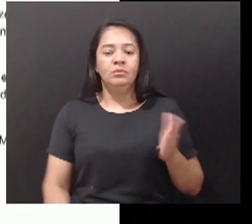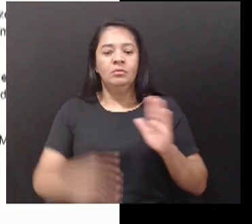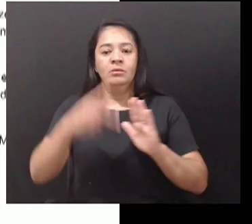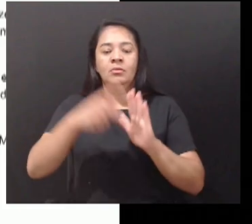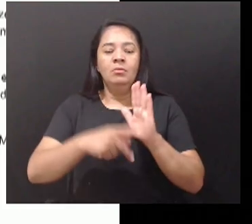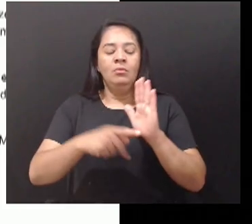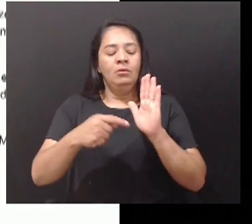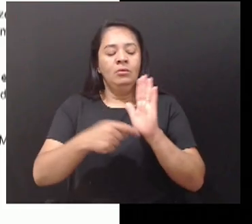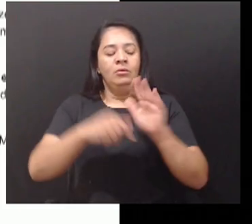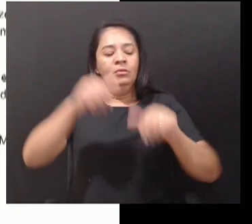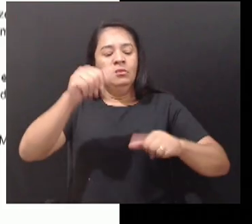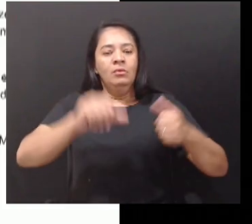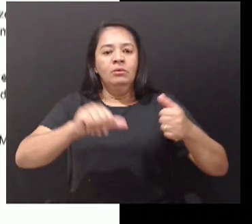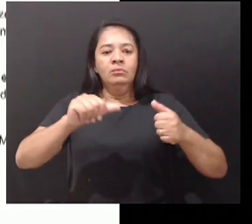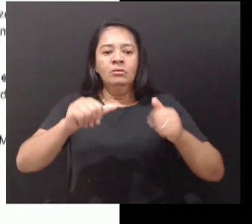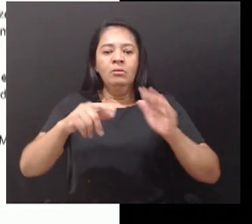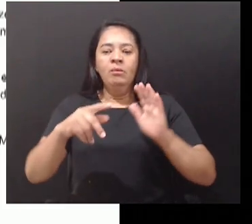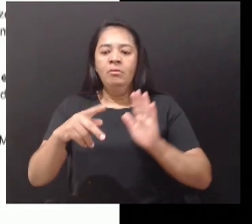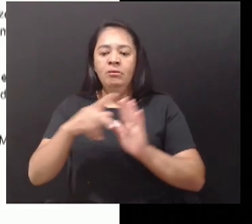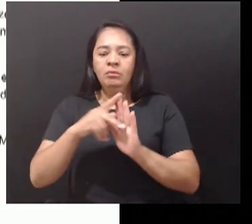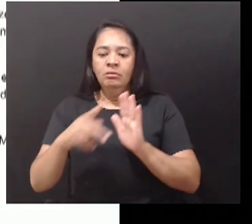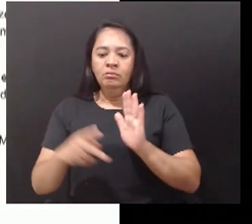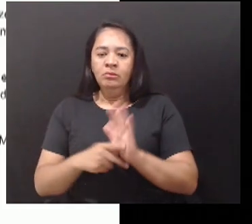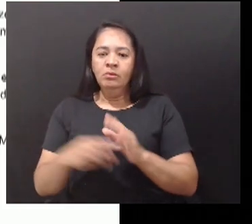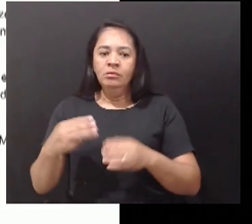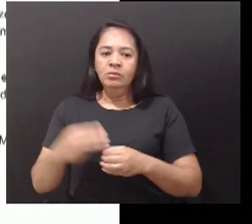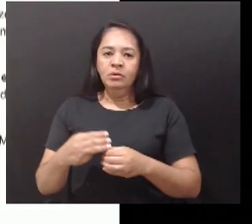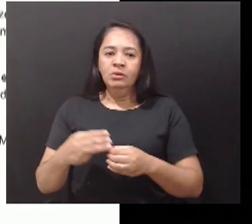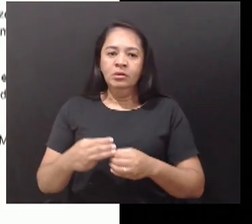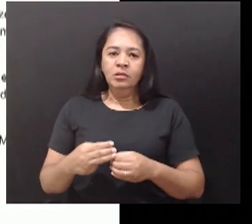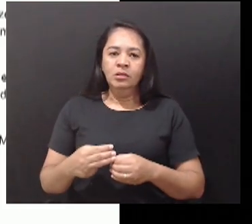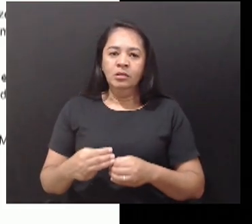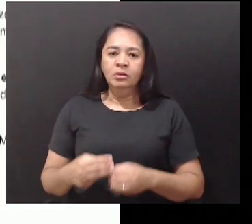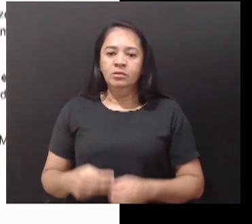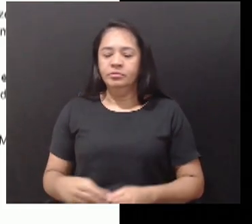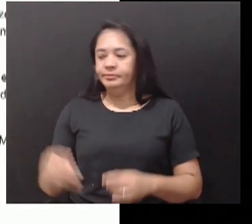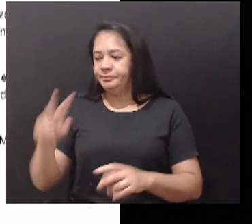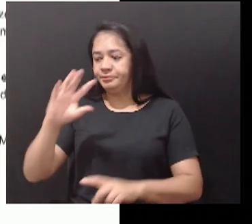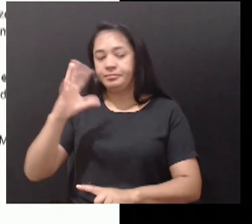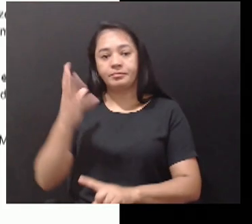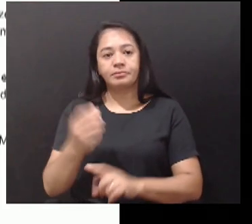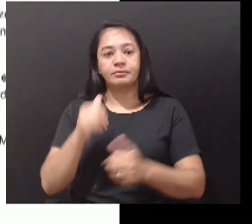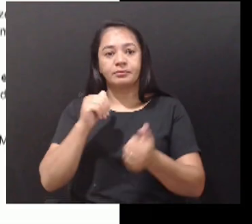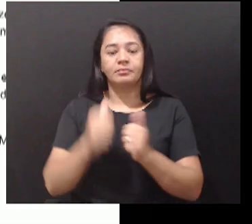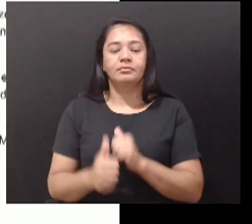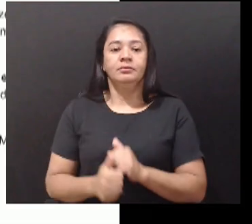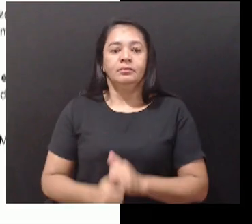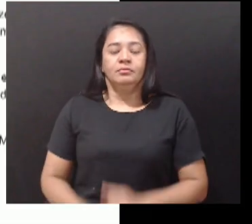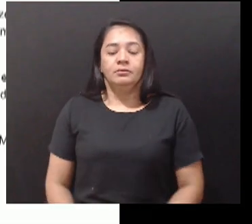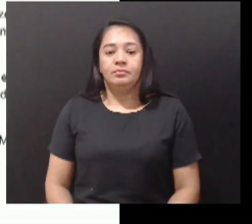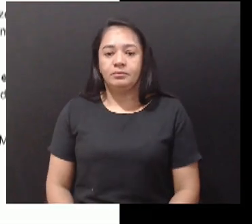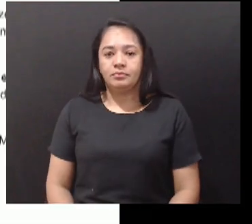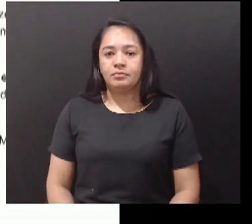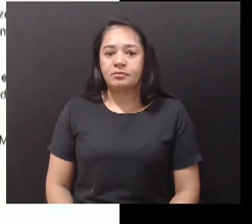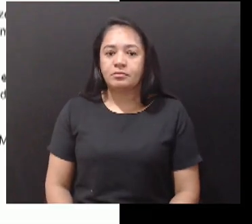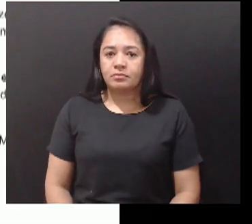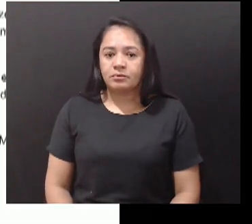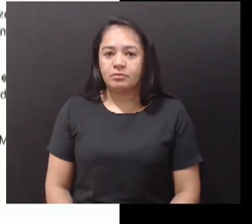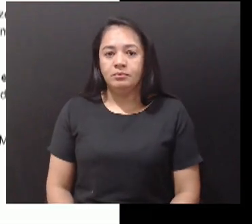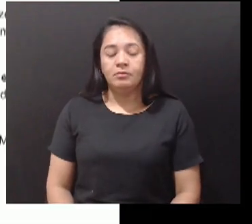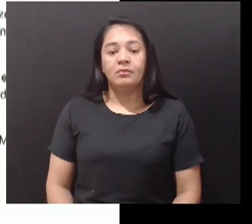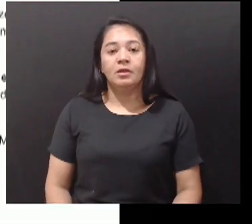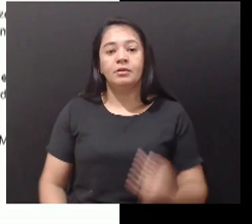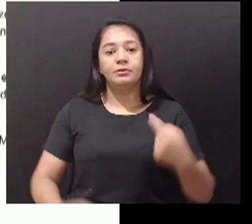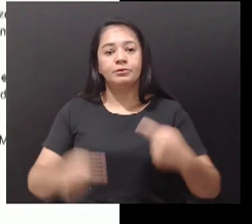o Programa Municipal de Ocupação Cultural e Esportiva. Ela vai, então, discutir o